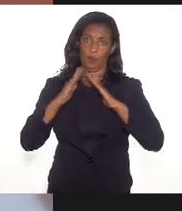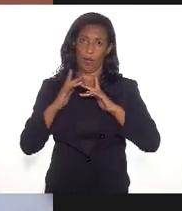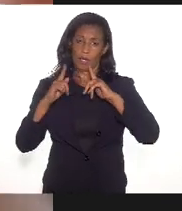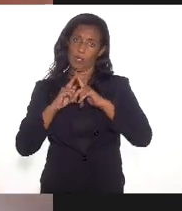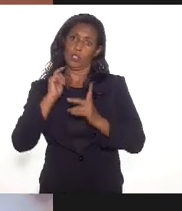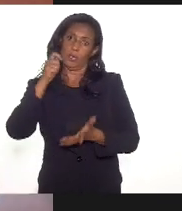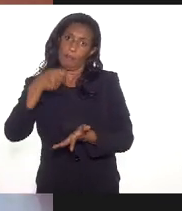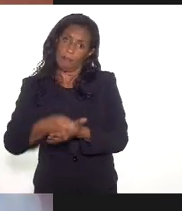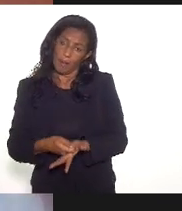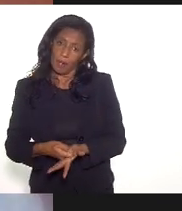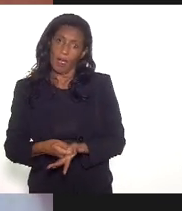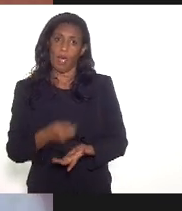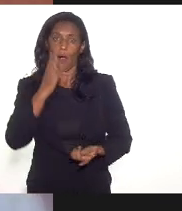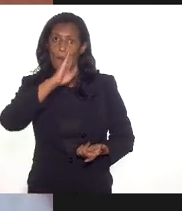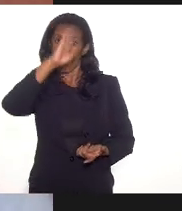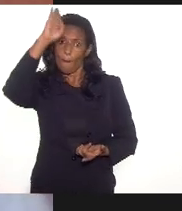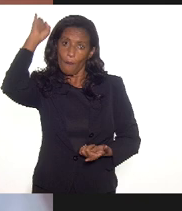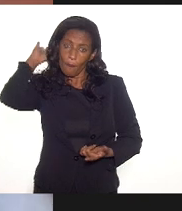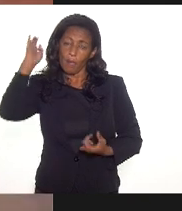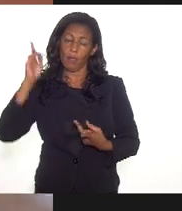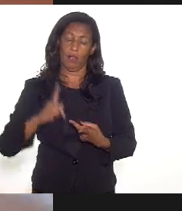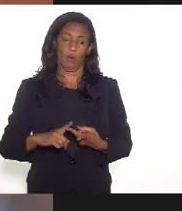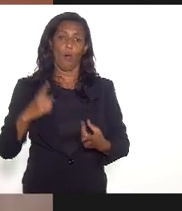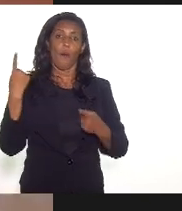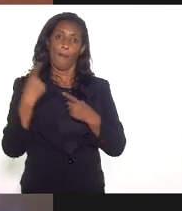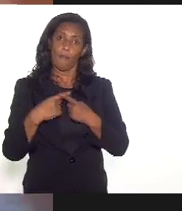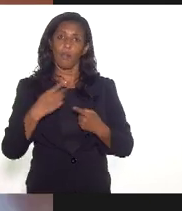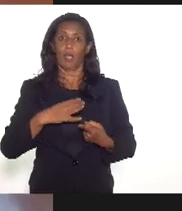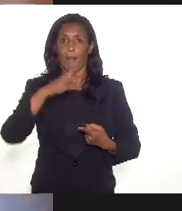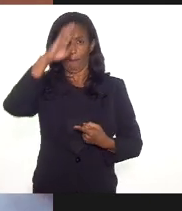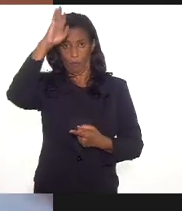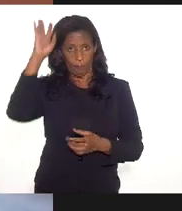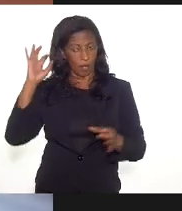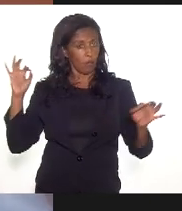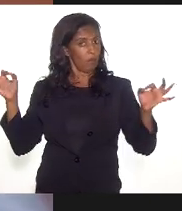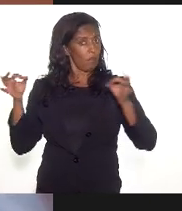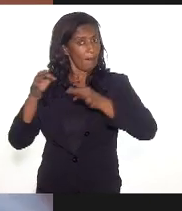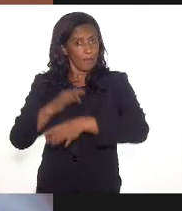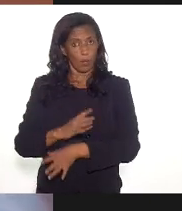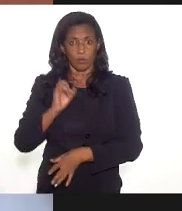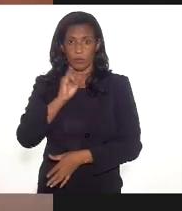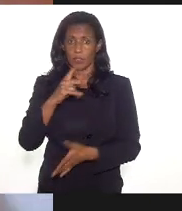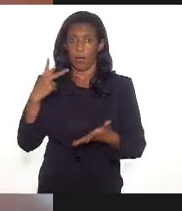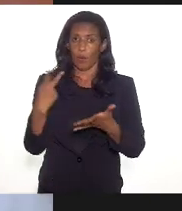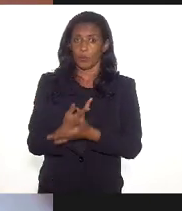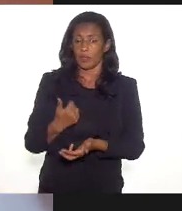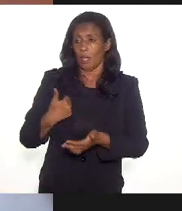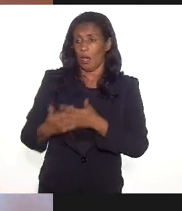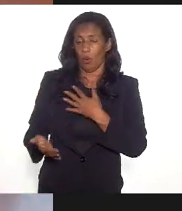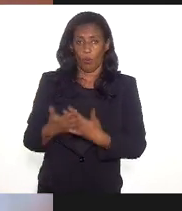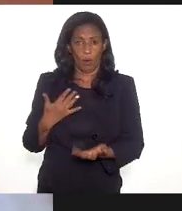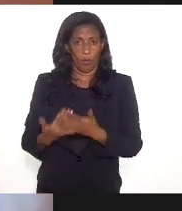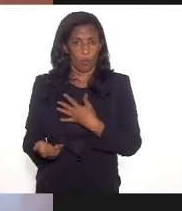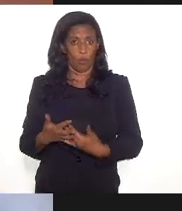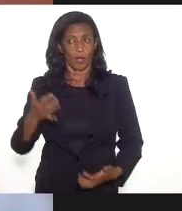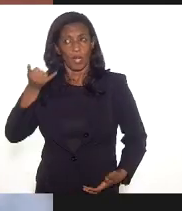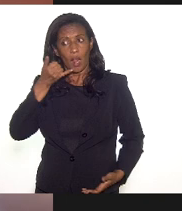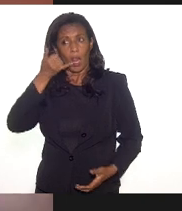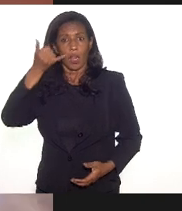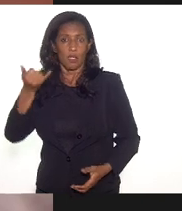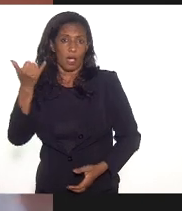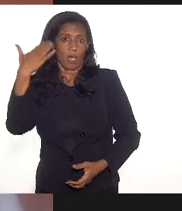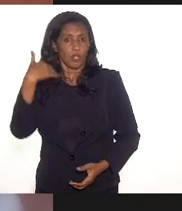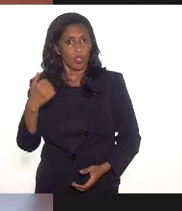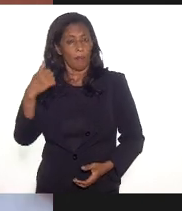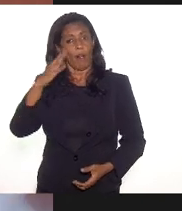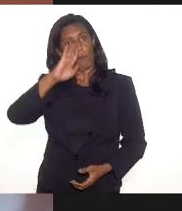taxa do bombeiro. Por quê? O bombeiro está à disposição de qualquer acidente que tiver, não tem isenção. Não adianta ficar querendo pedir isenção